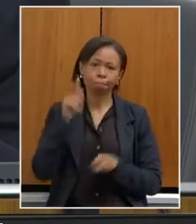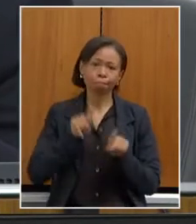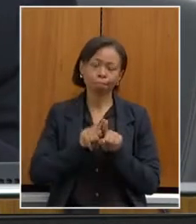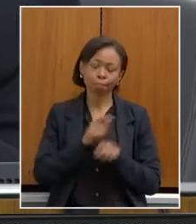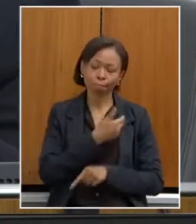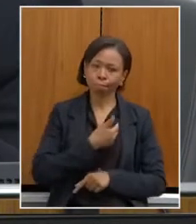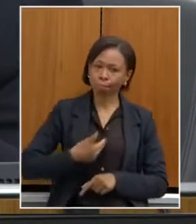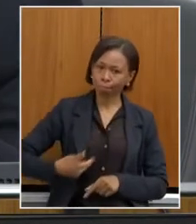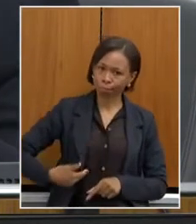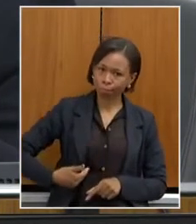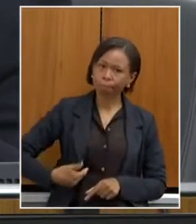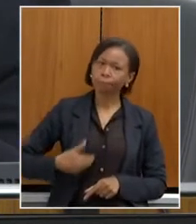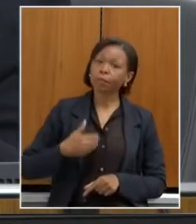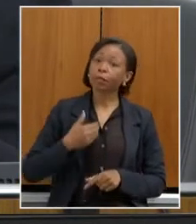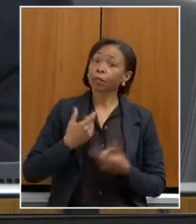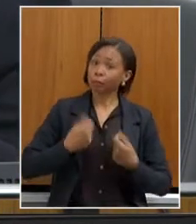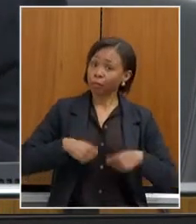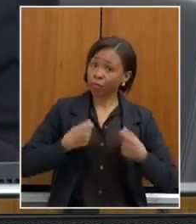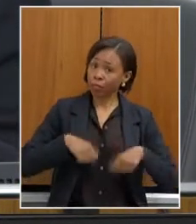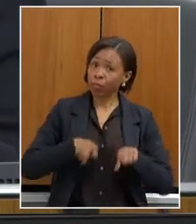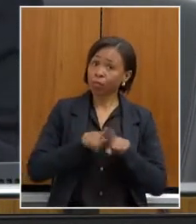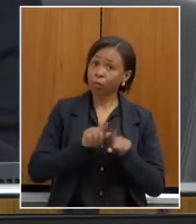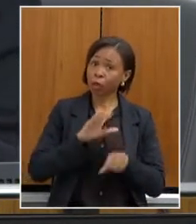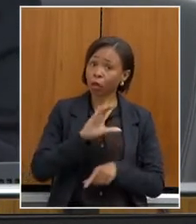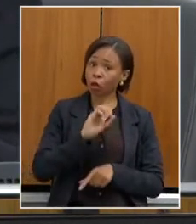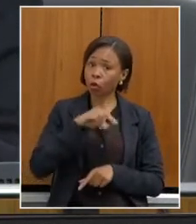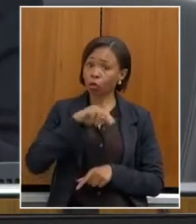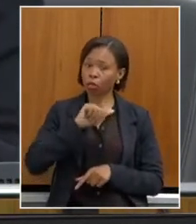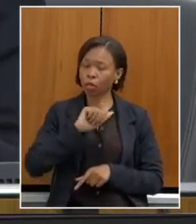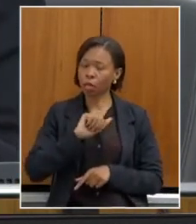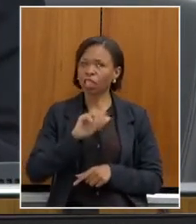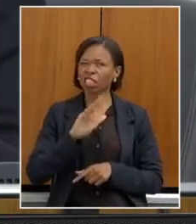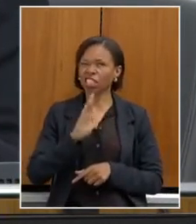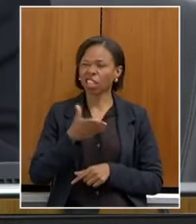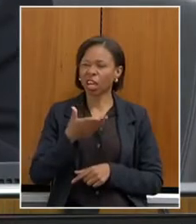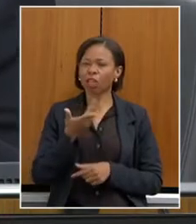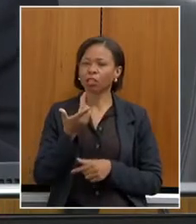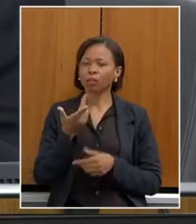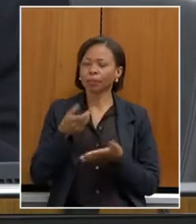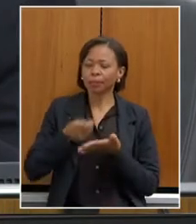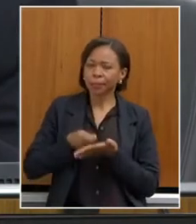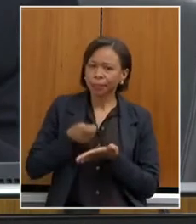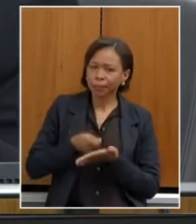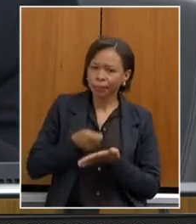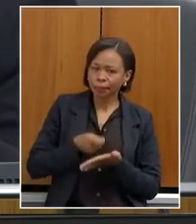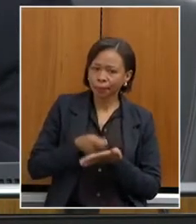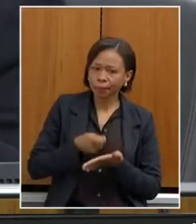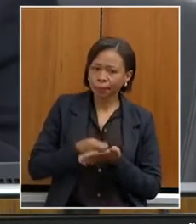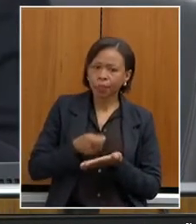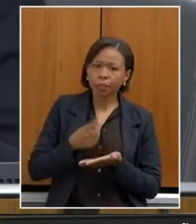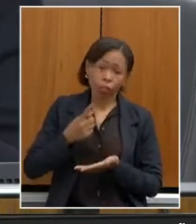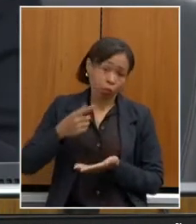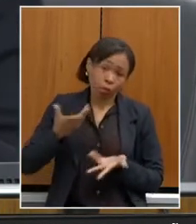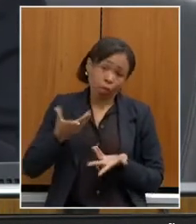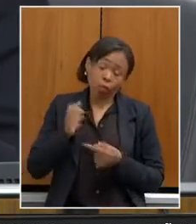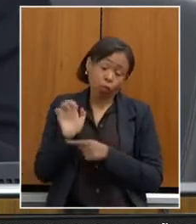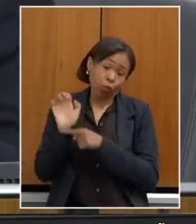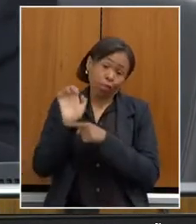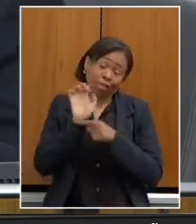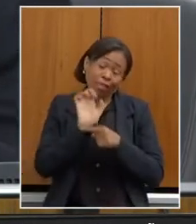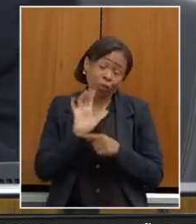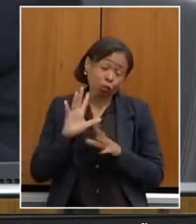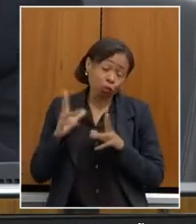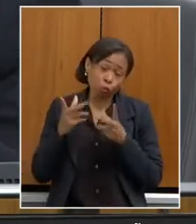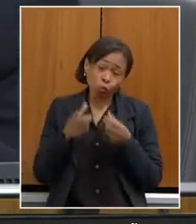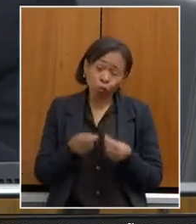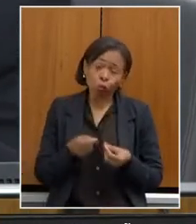cobrando e nós cobramos pessoalmente há duas semanas também mas é um movimento que todos os Estados vêm fazendo porque está impossível